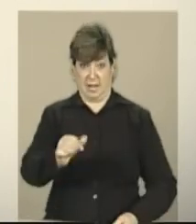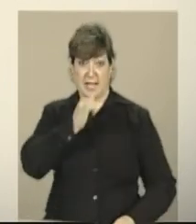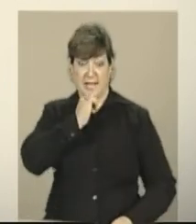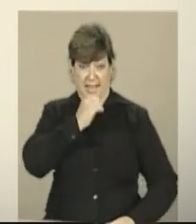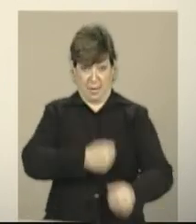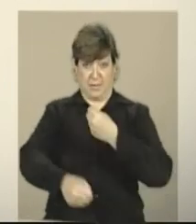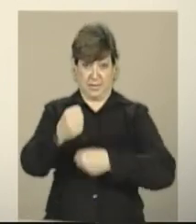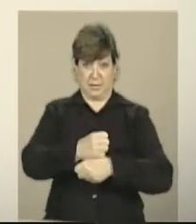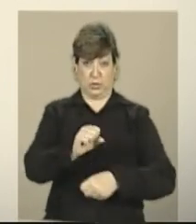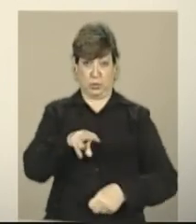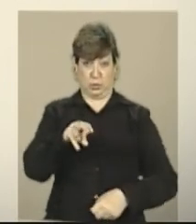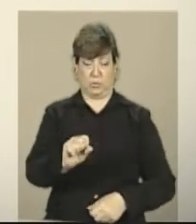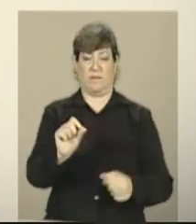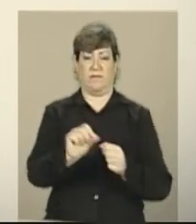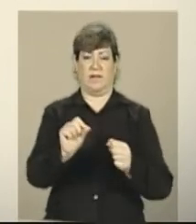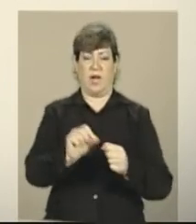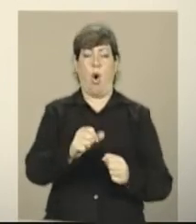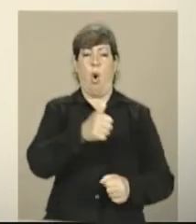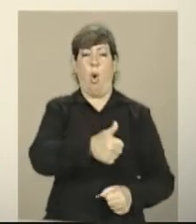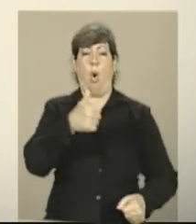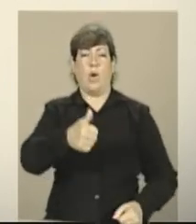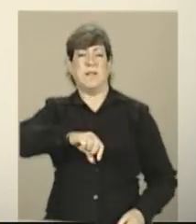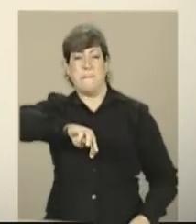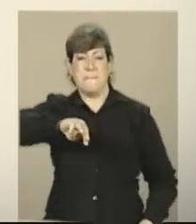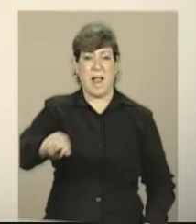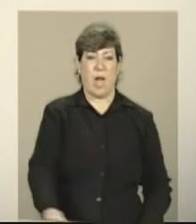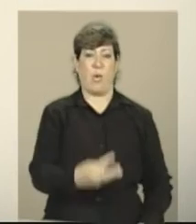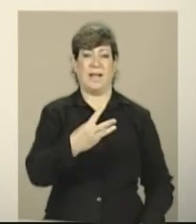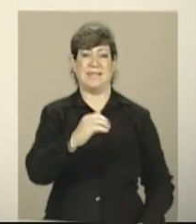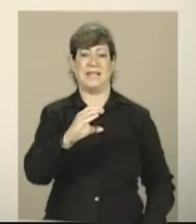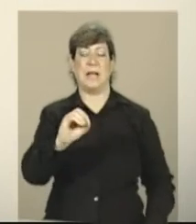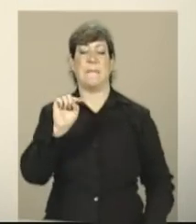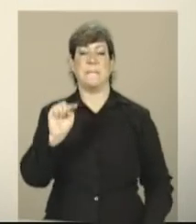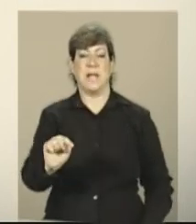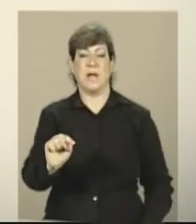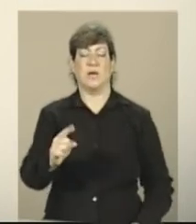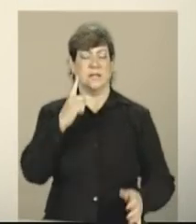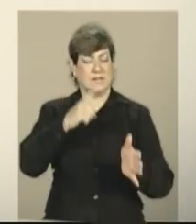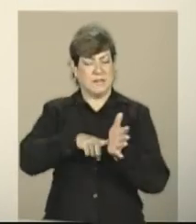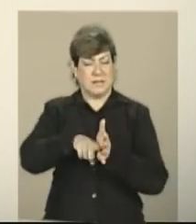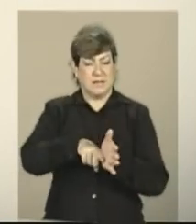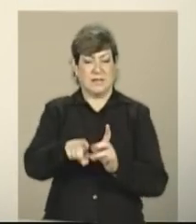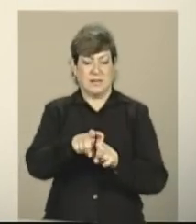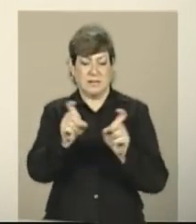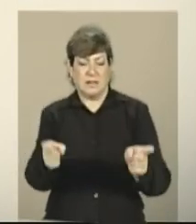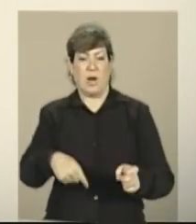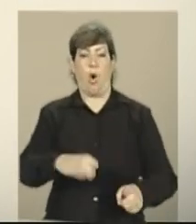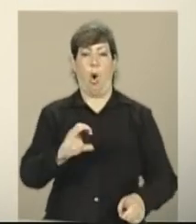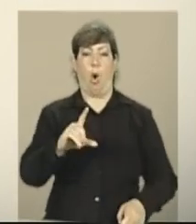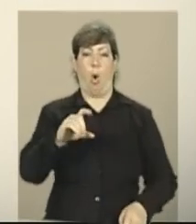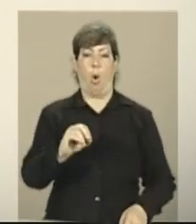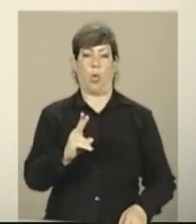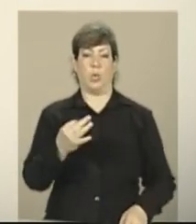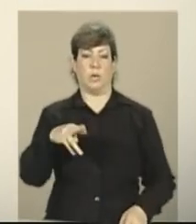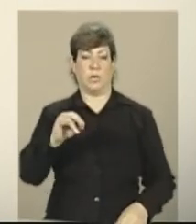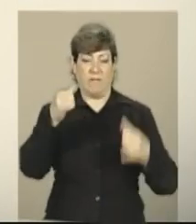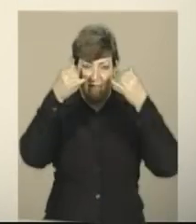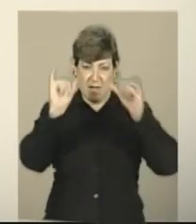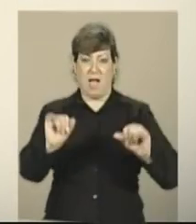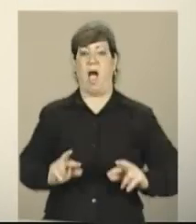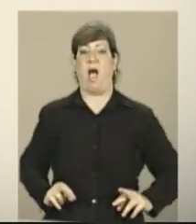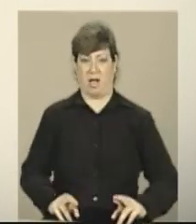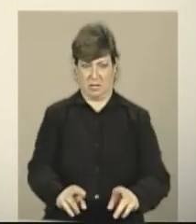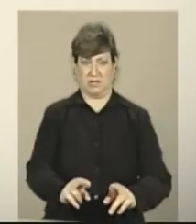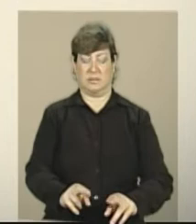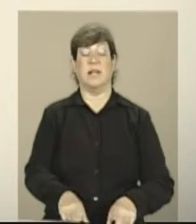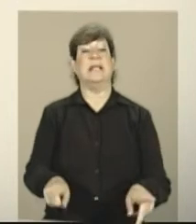por exemplo o susto realizou 11 milhões e 300.000 exames preventivos contra o câncer de colo de